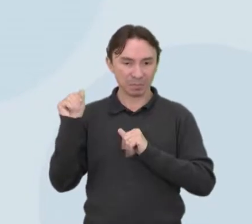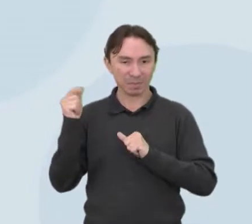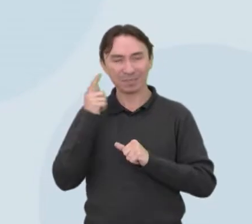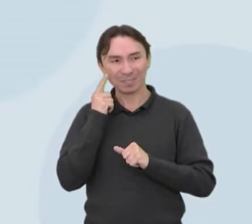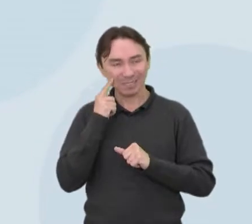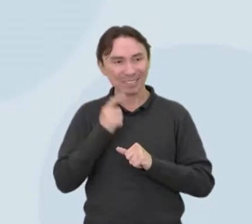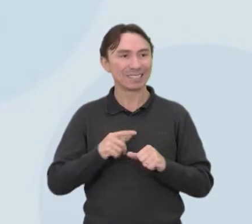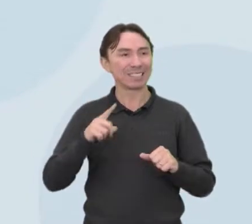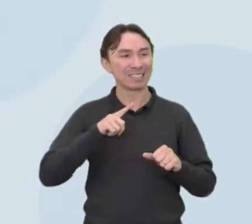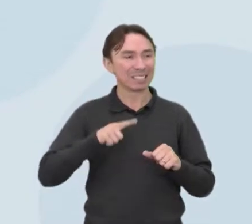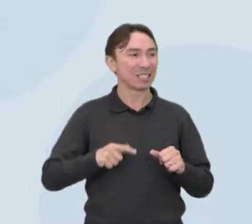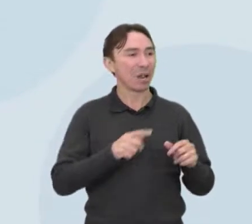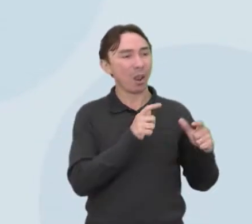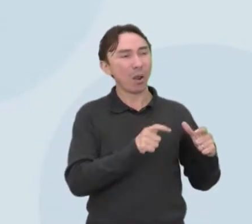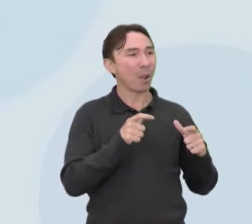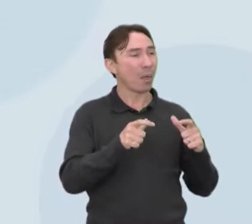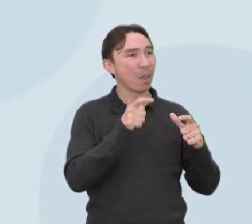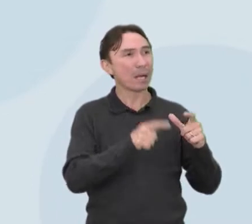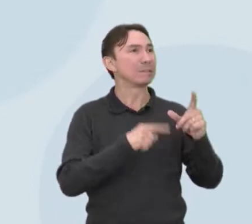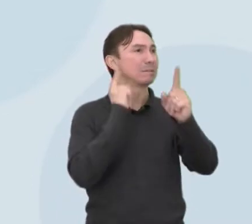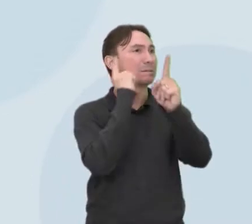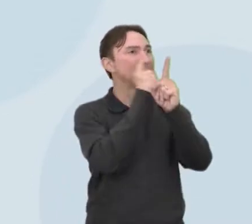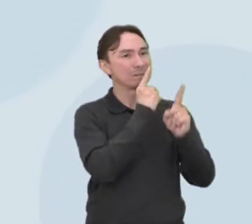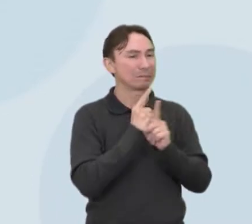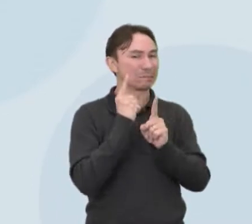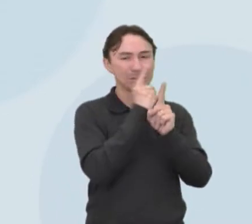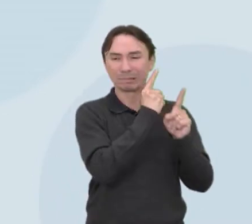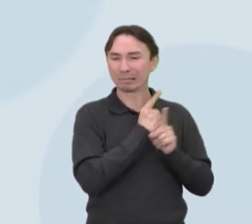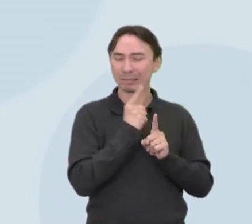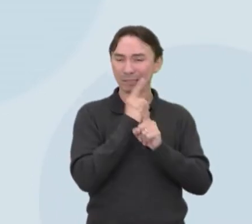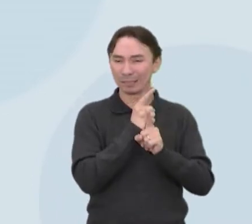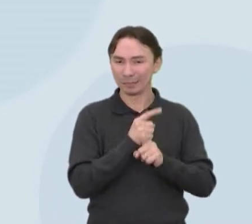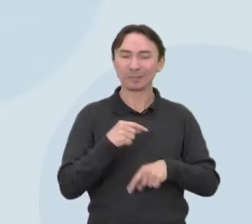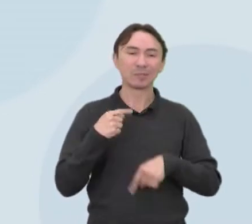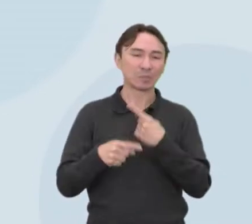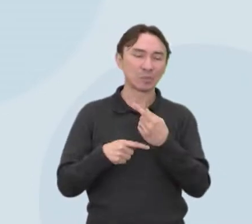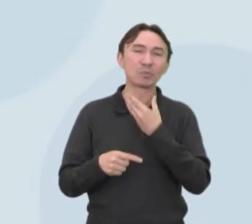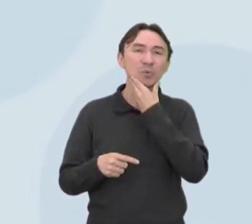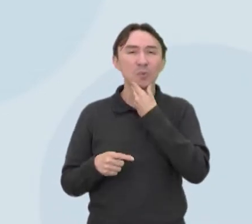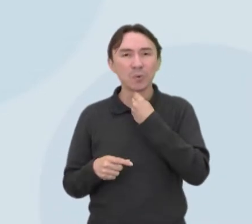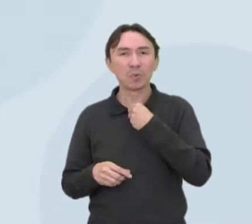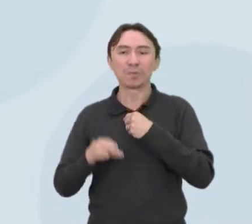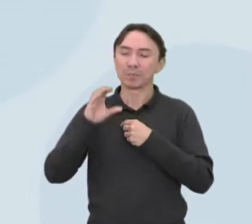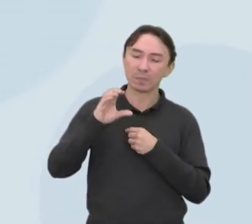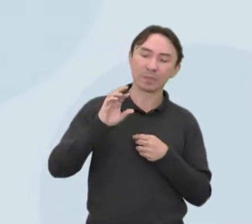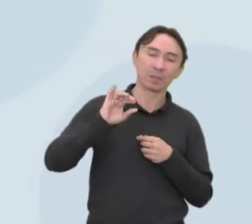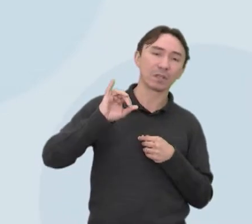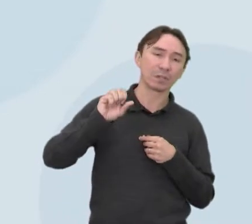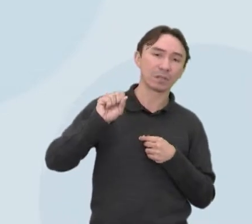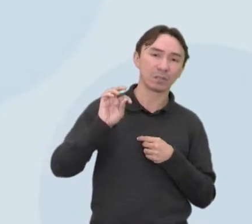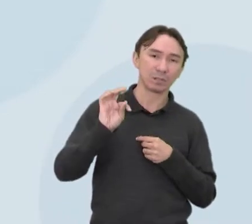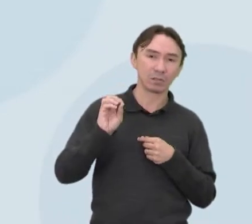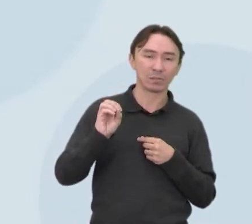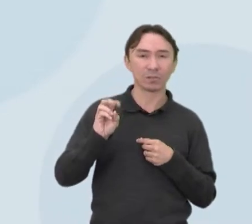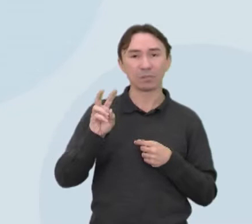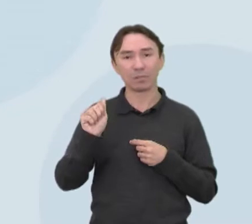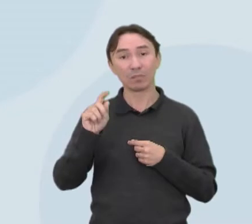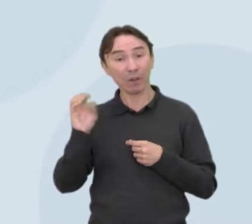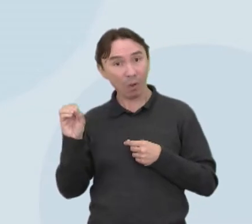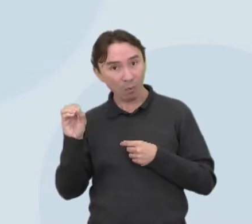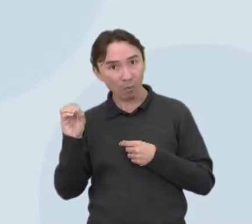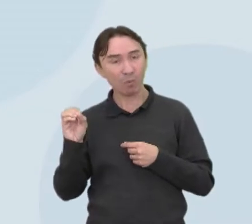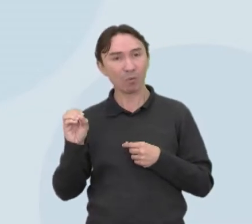havia sido descoberto, que era a chegada de Cristóvão Colombo a algumas ilhas ali do Caribe, né, da América